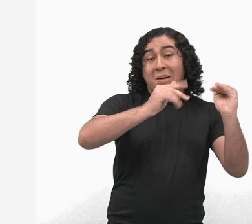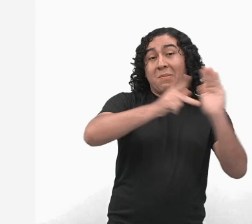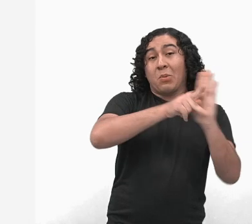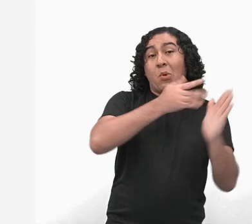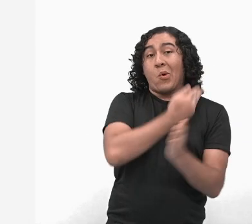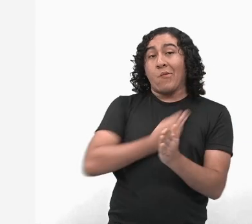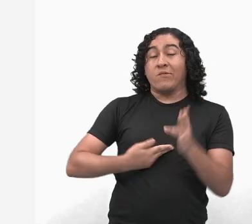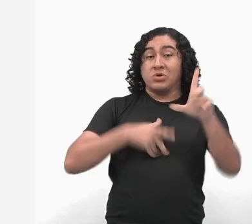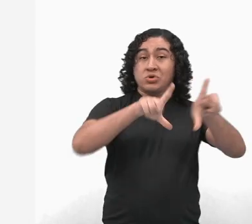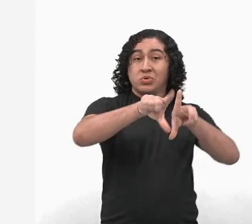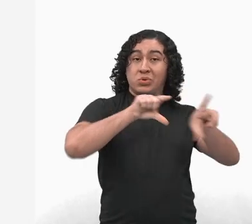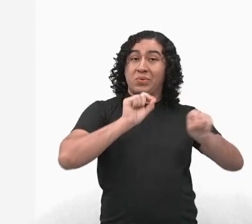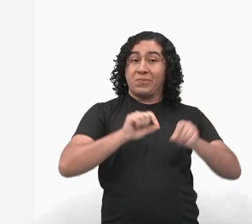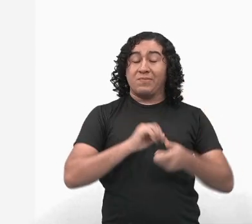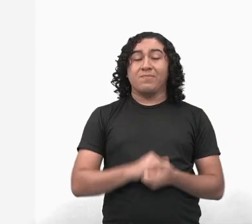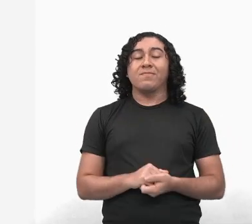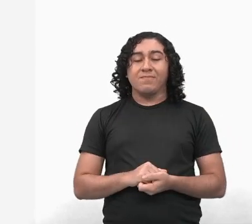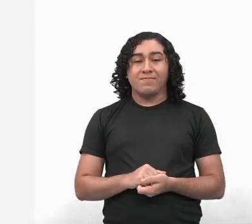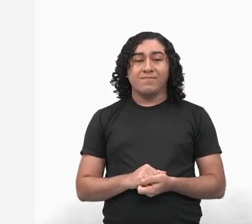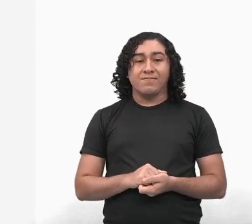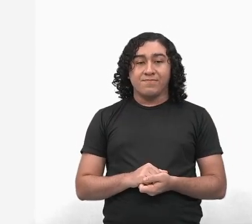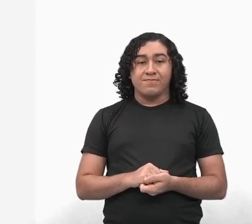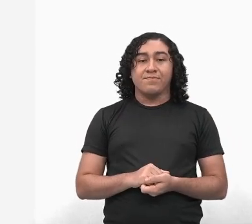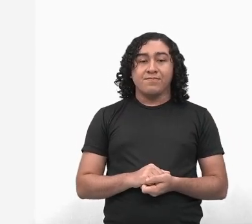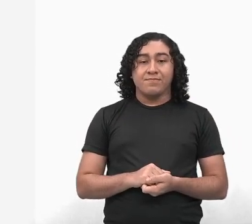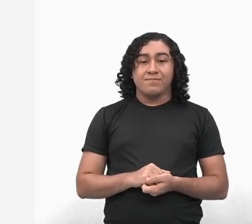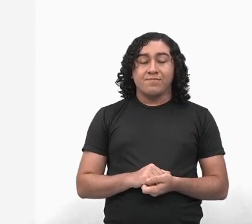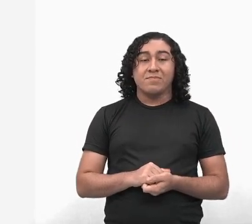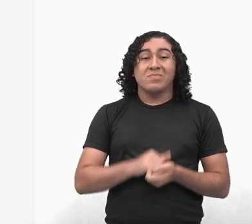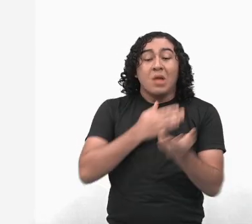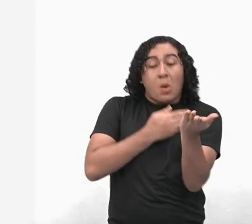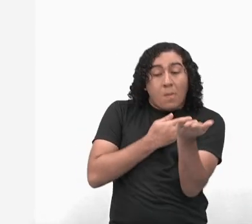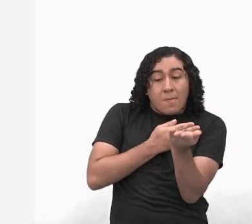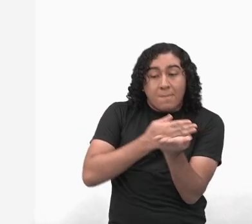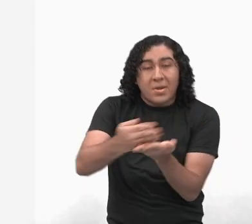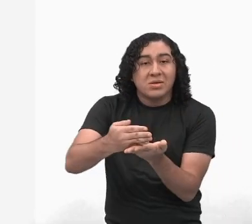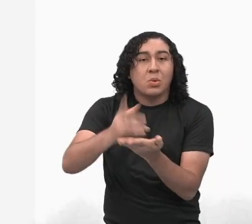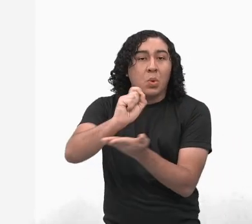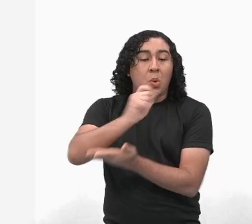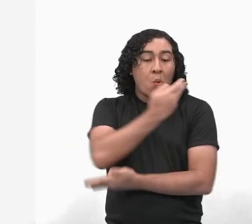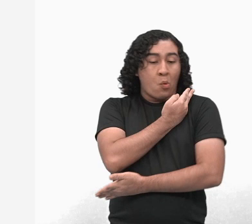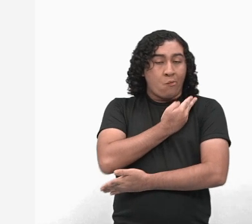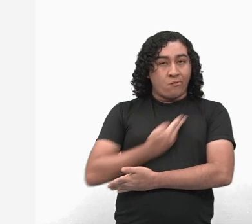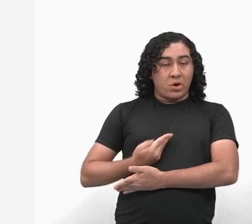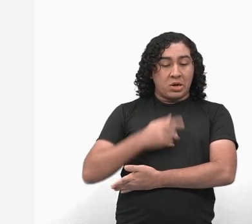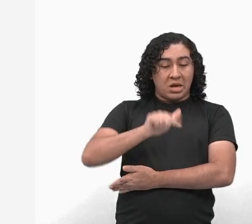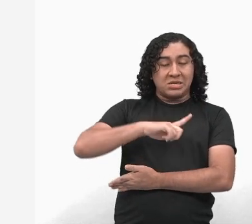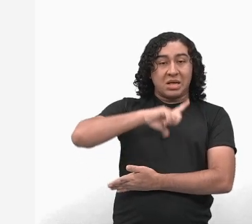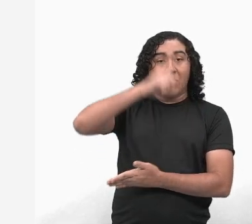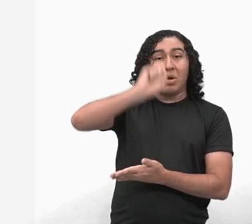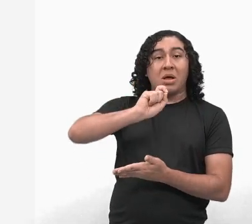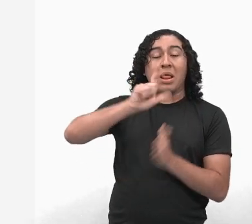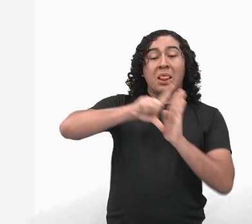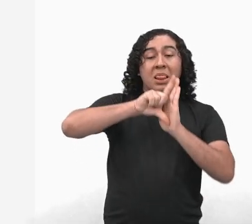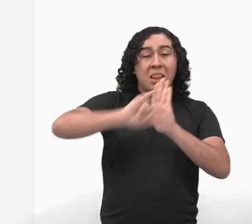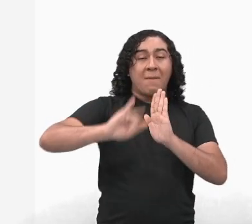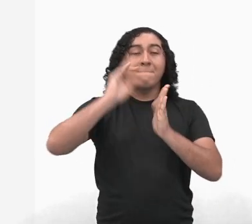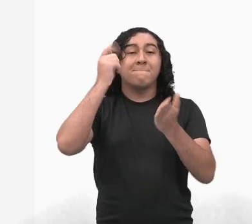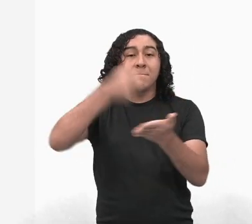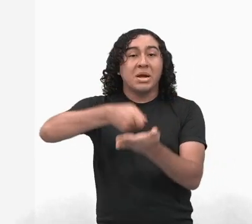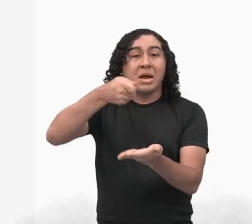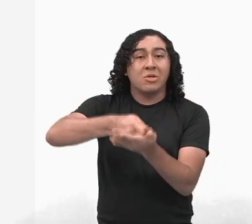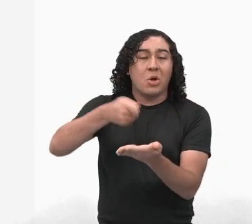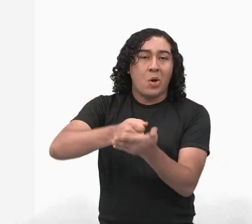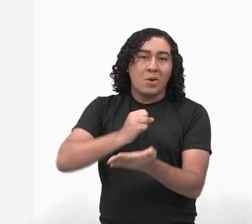governo regencial. O estopim da revolta ocorreu quando o governo regencial decretou recrutamento militar obrigatório